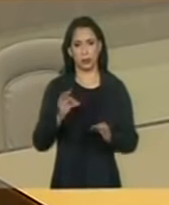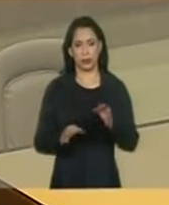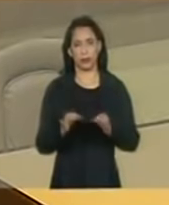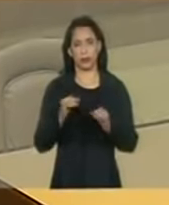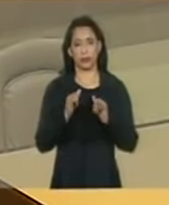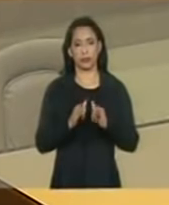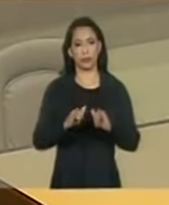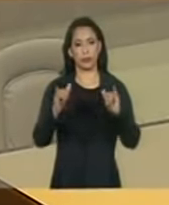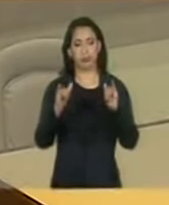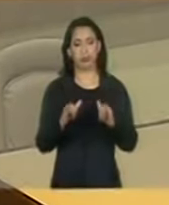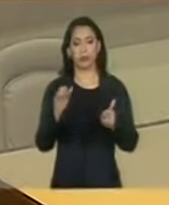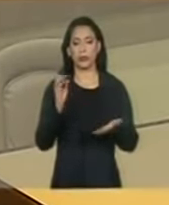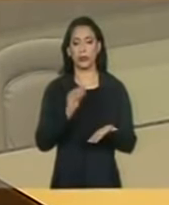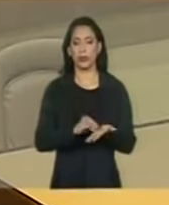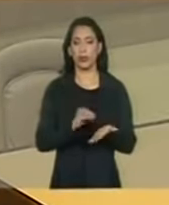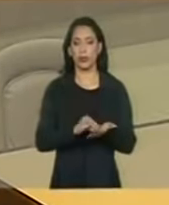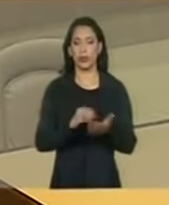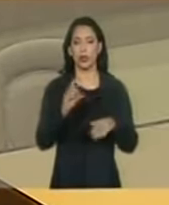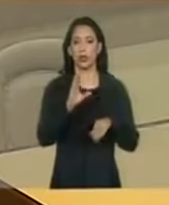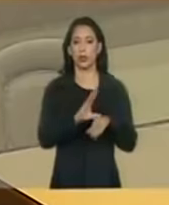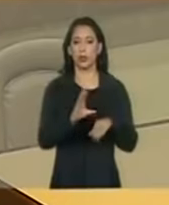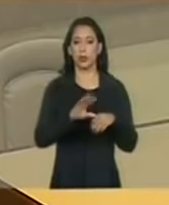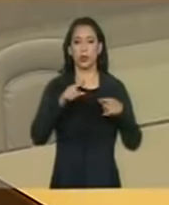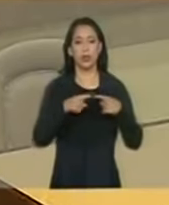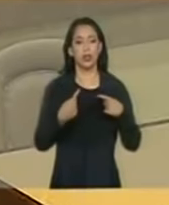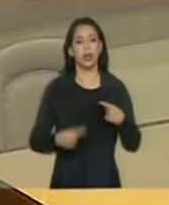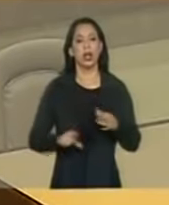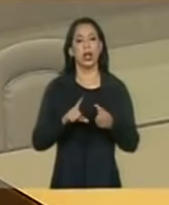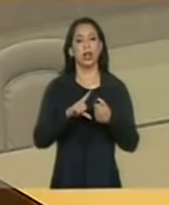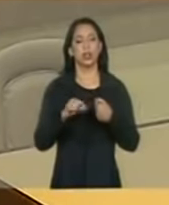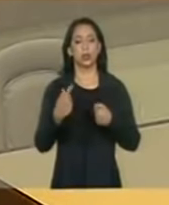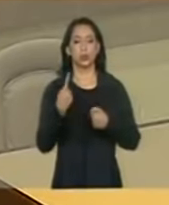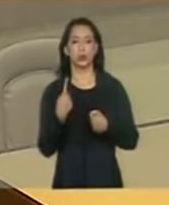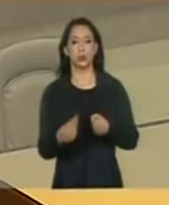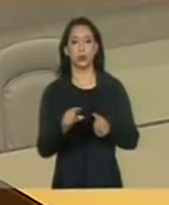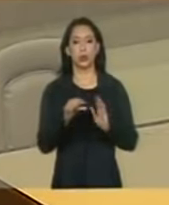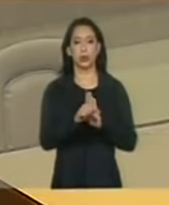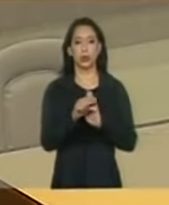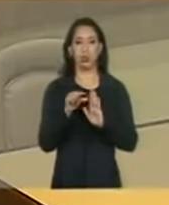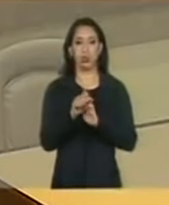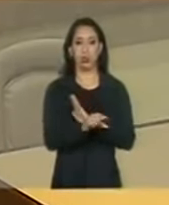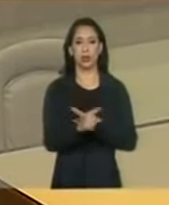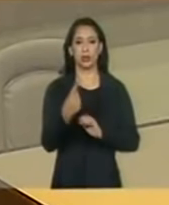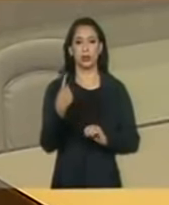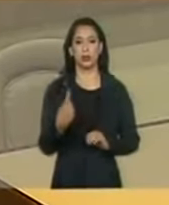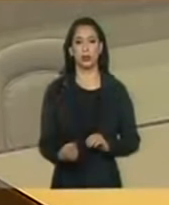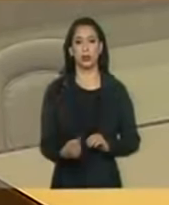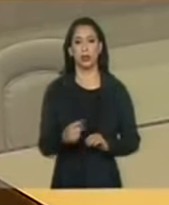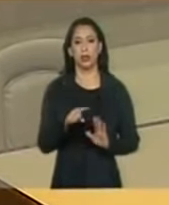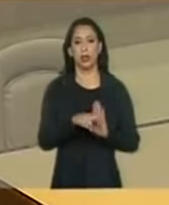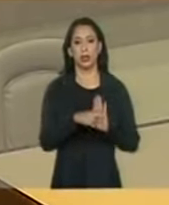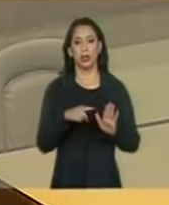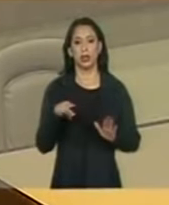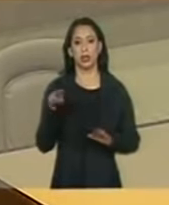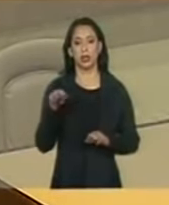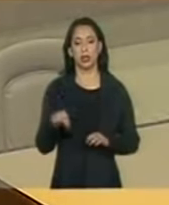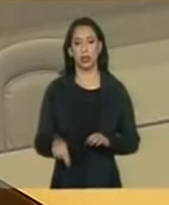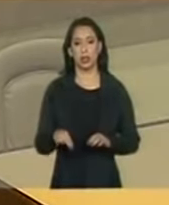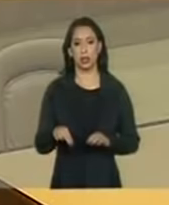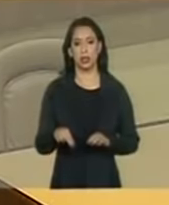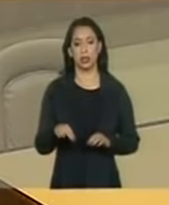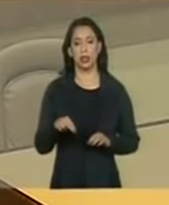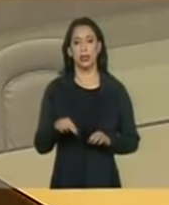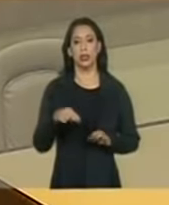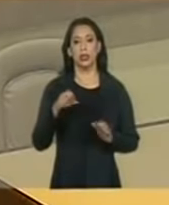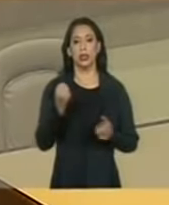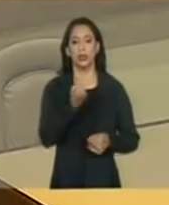inconstitucionalidade do artigo 1º inciso 1º alínea n da lei complementar número 5 de 70 que